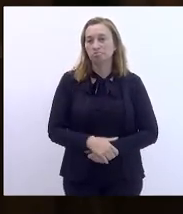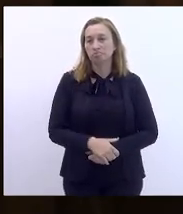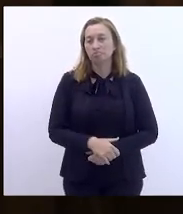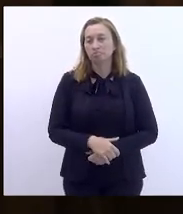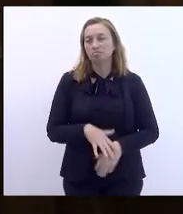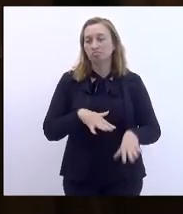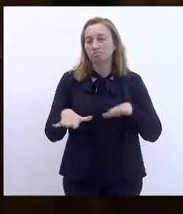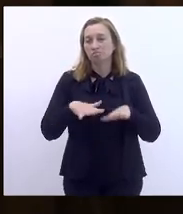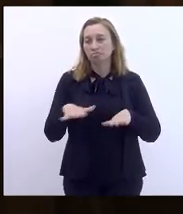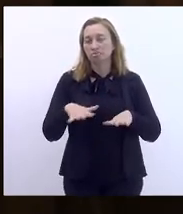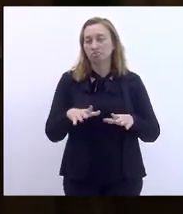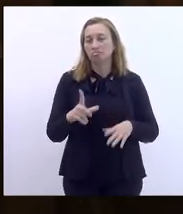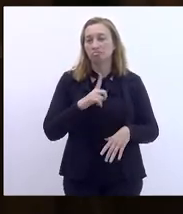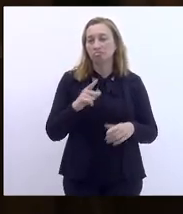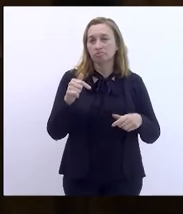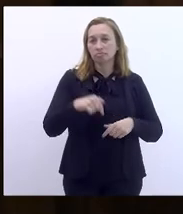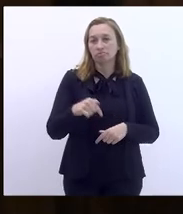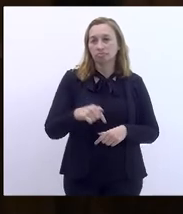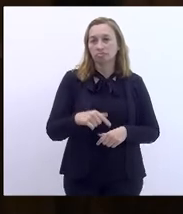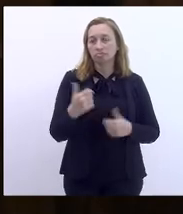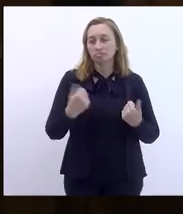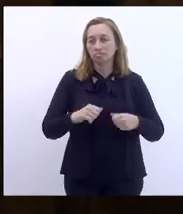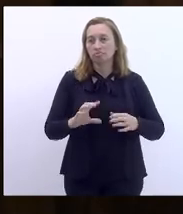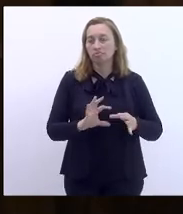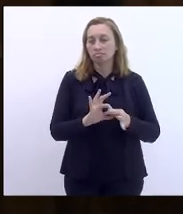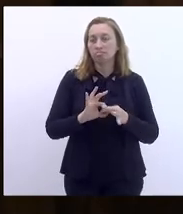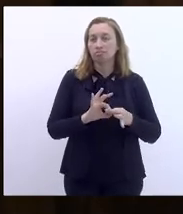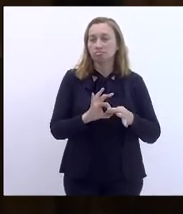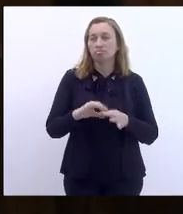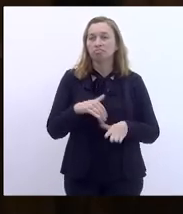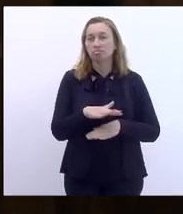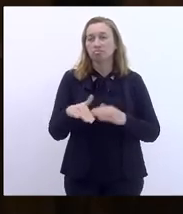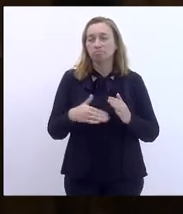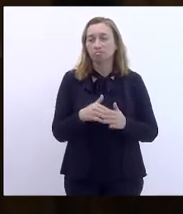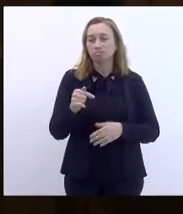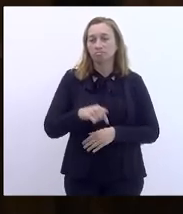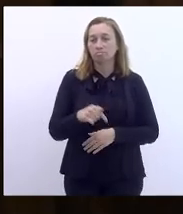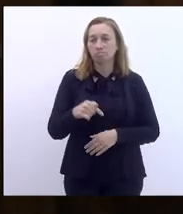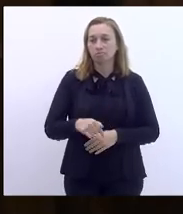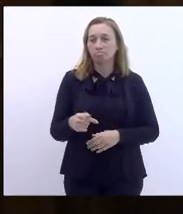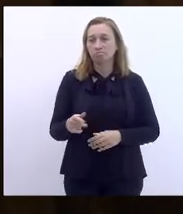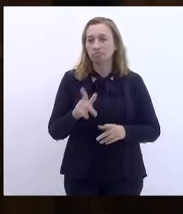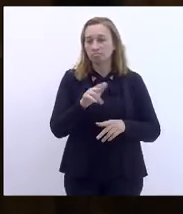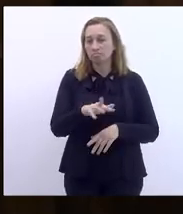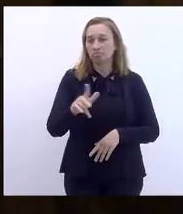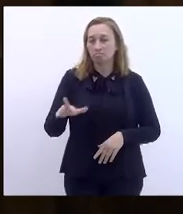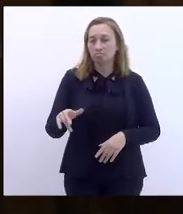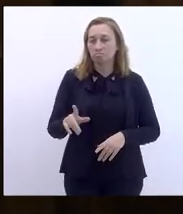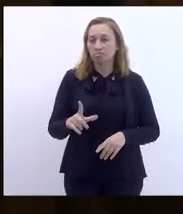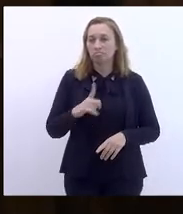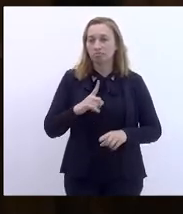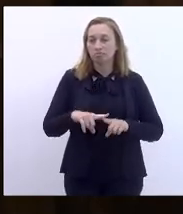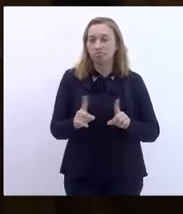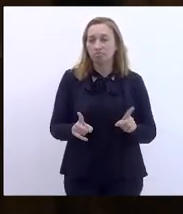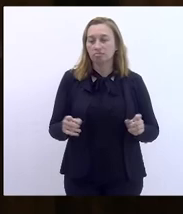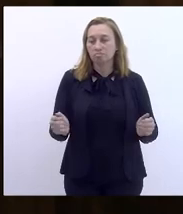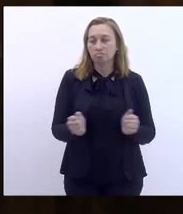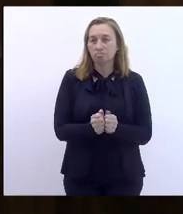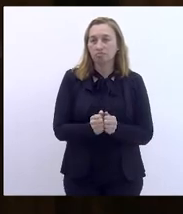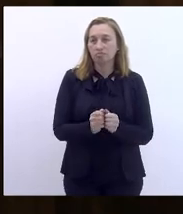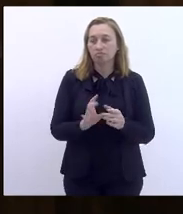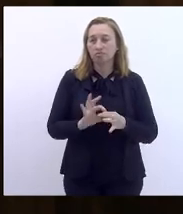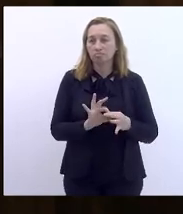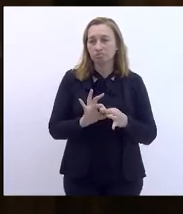vários coletivos pessoal a gente tem que se unir todo mundo aqui tem diferença mas nós temos que estar